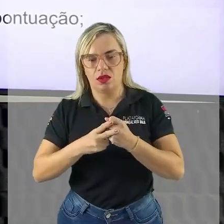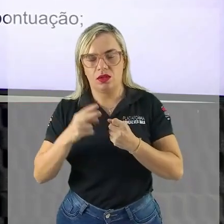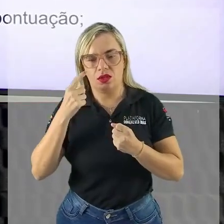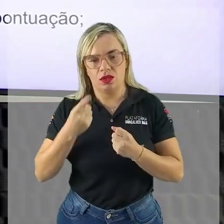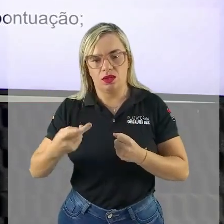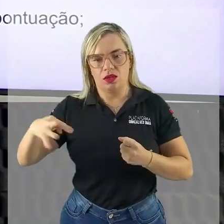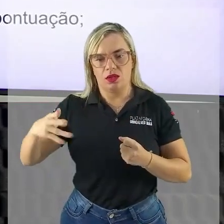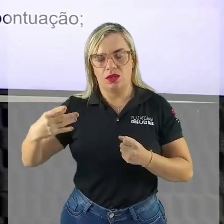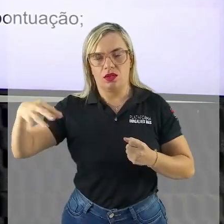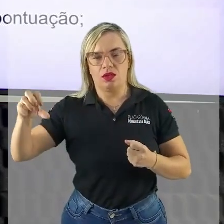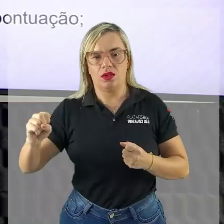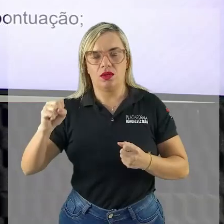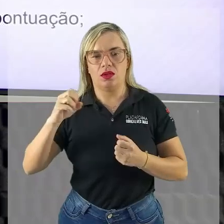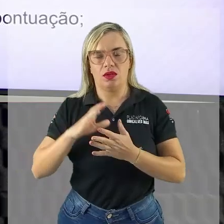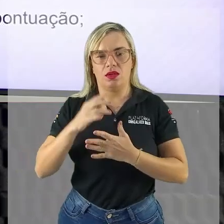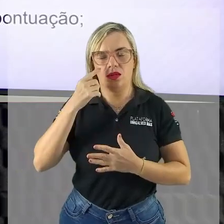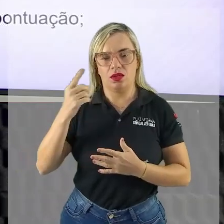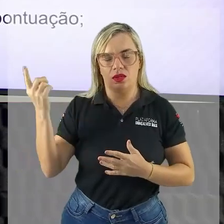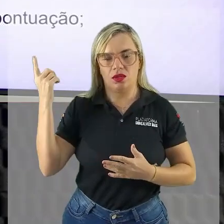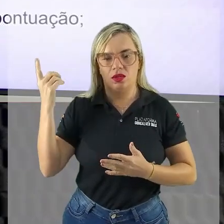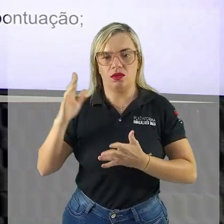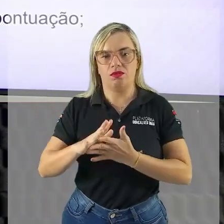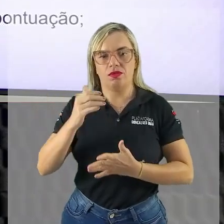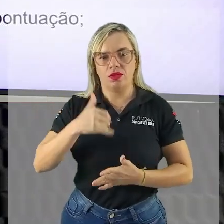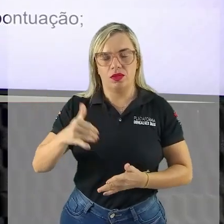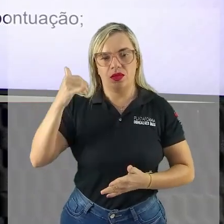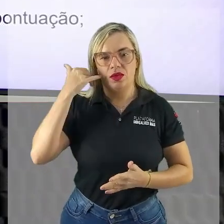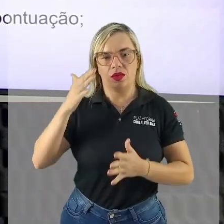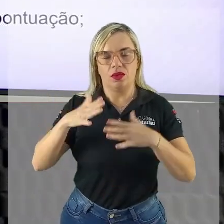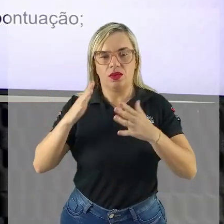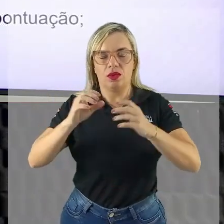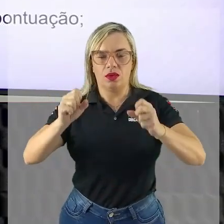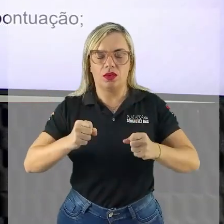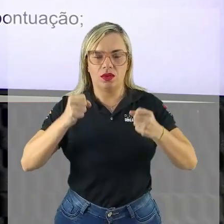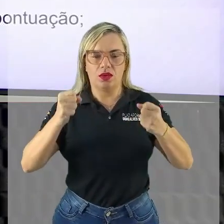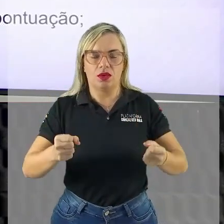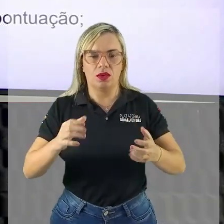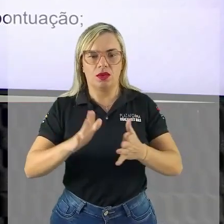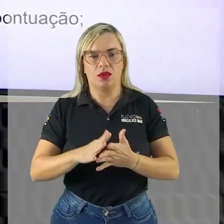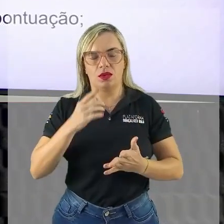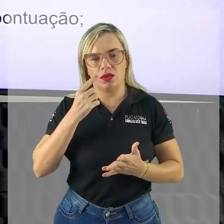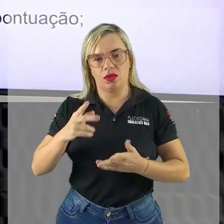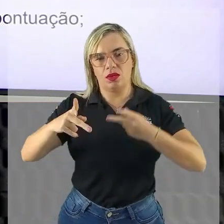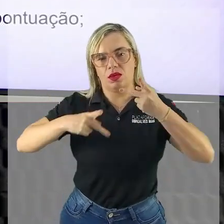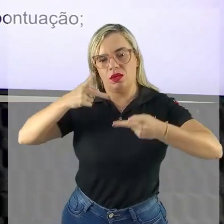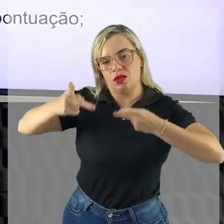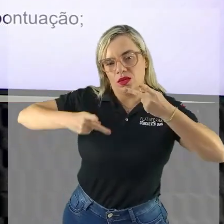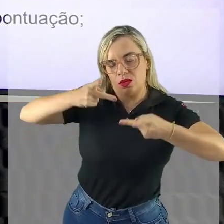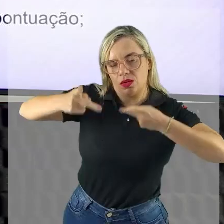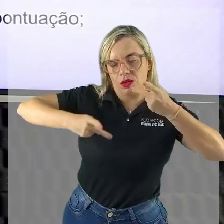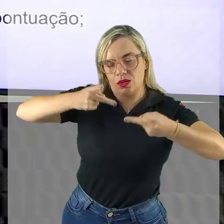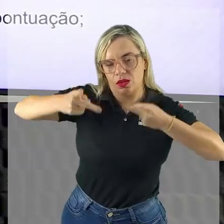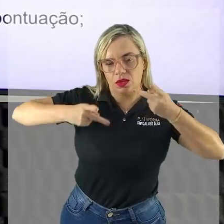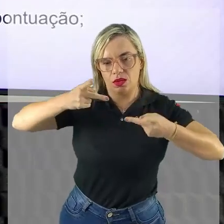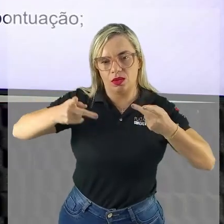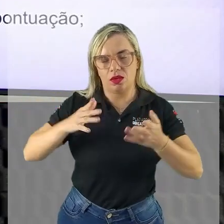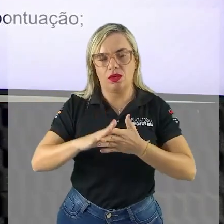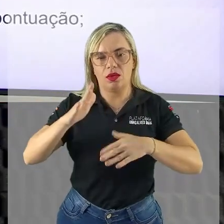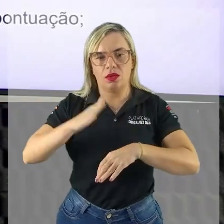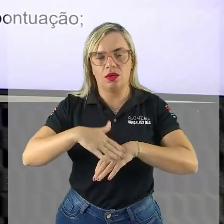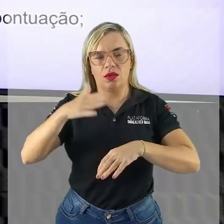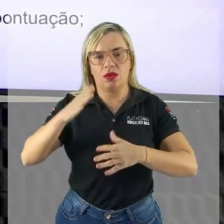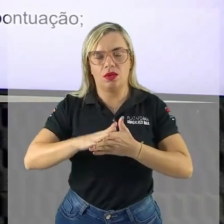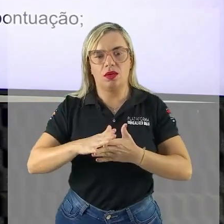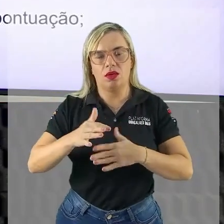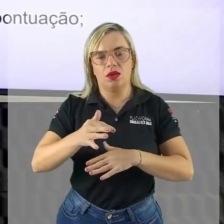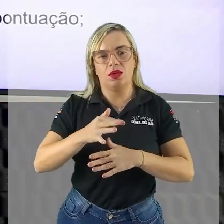o último ainda termina com gerúndio. Vou estar te ligando. Quando você pode dizer de uma maneira, mais